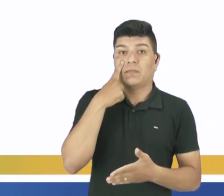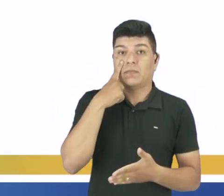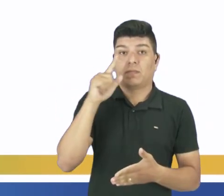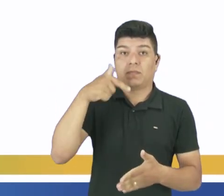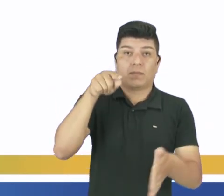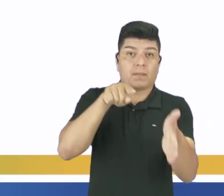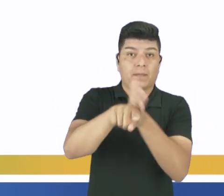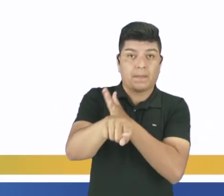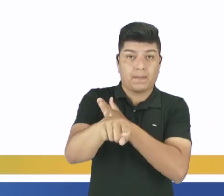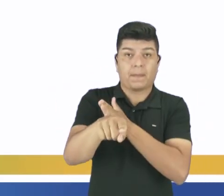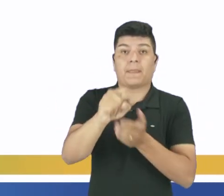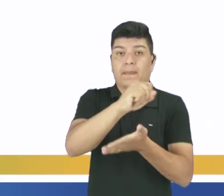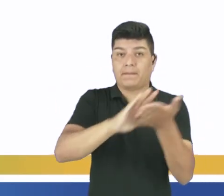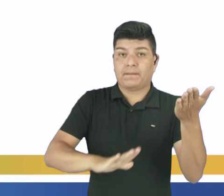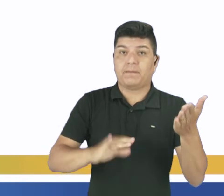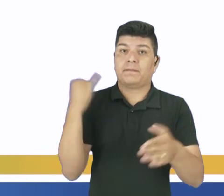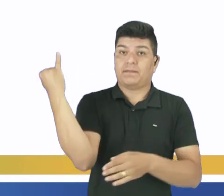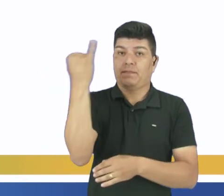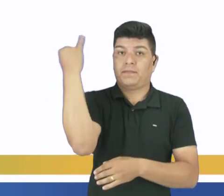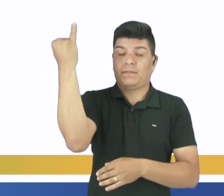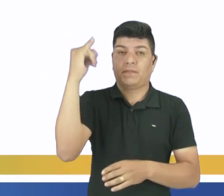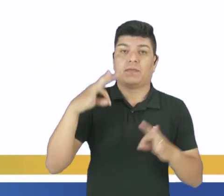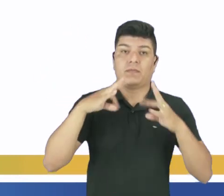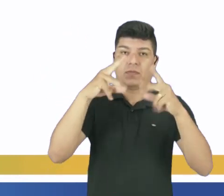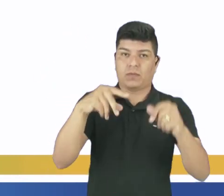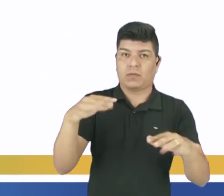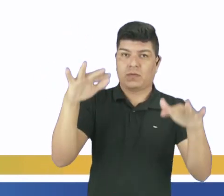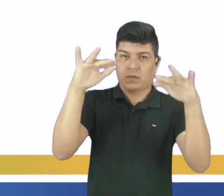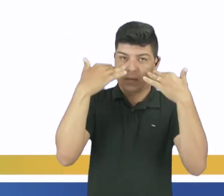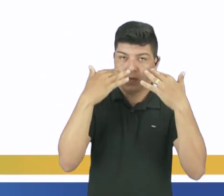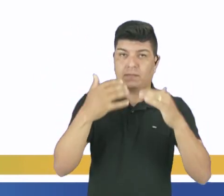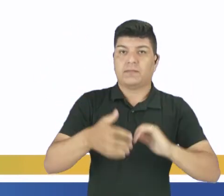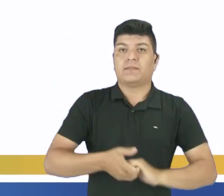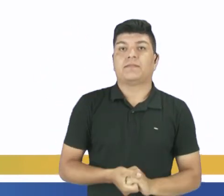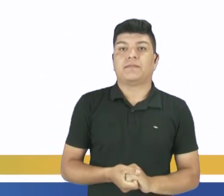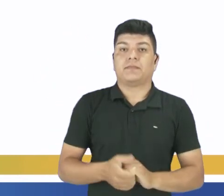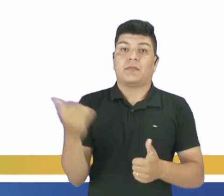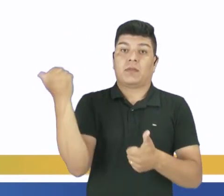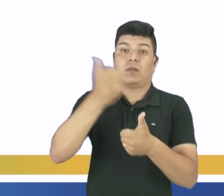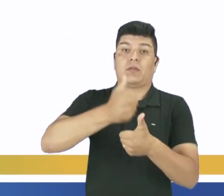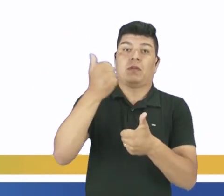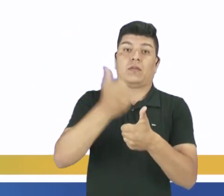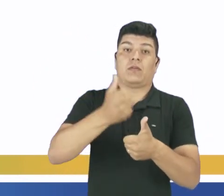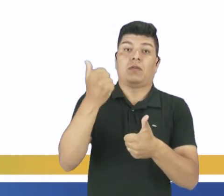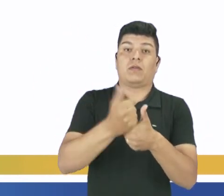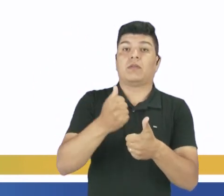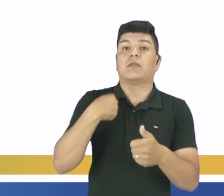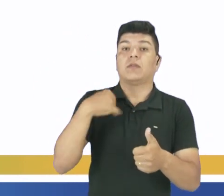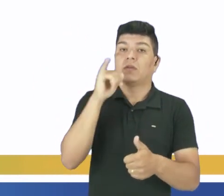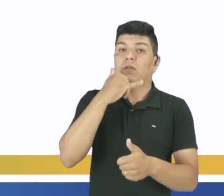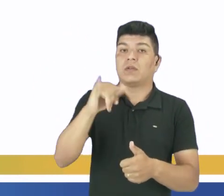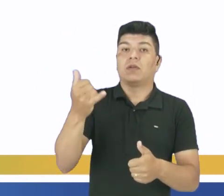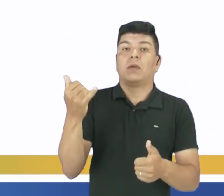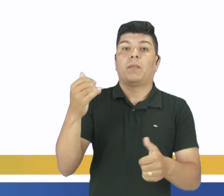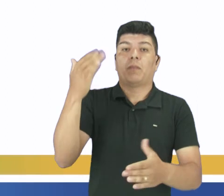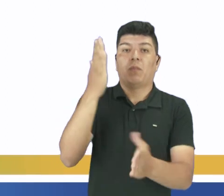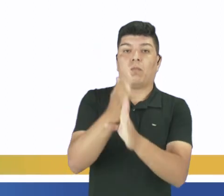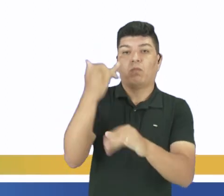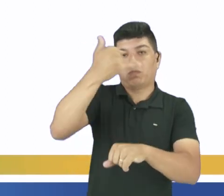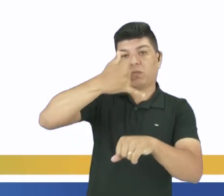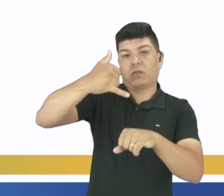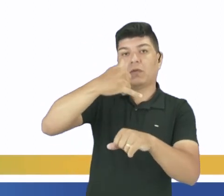nossa pergunta. Entramos nessa parte importante que todo mundo fica atento. Substituição da matriz energética pelo